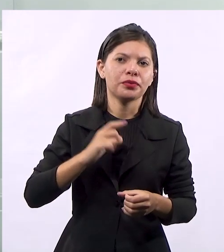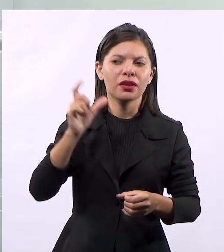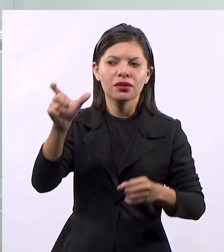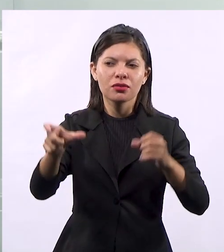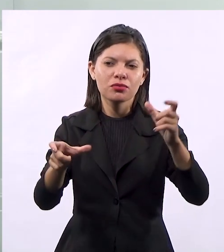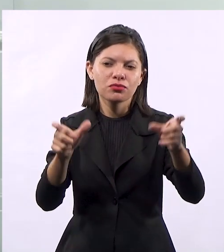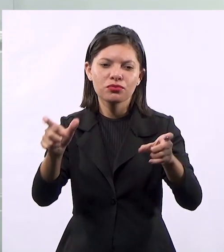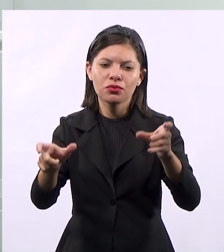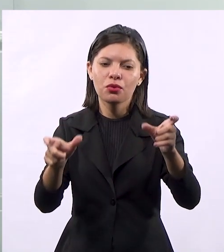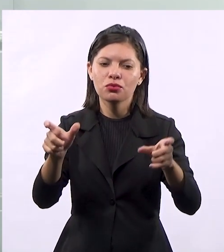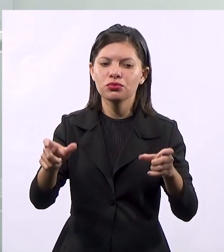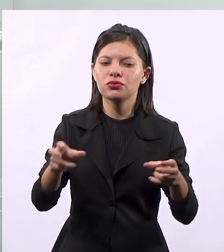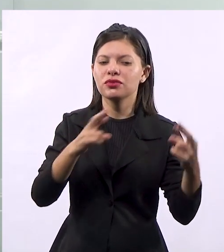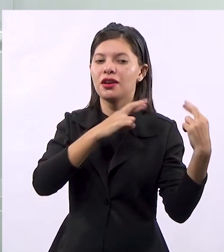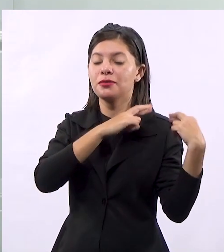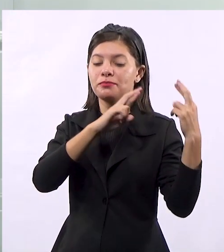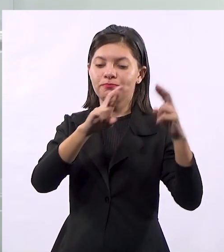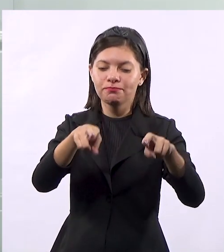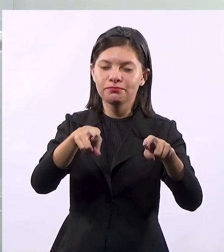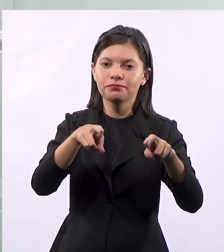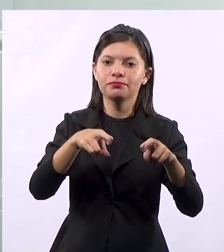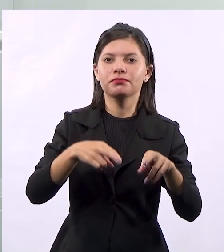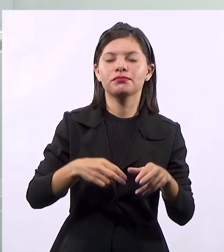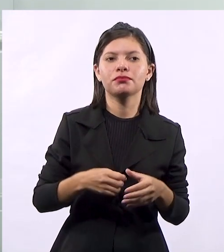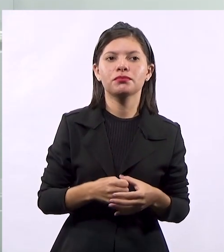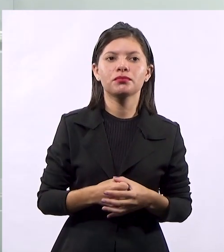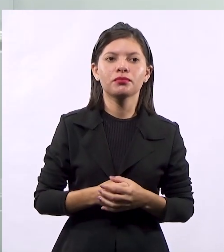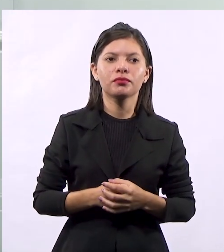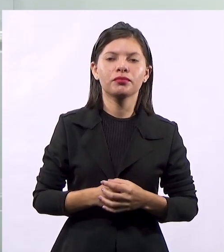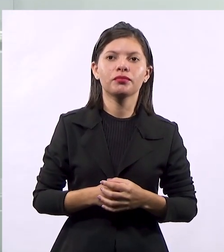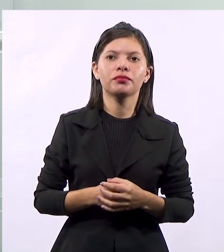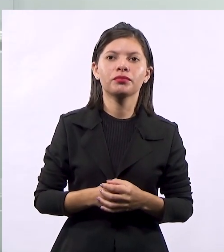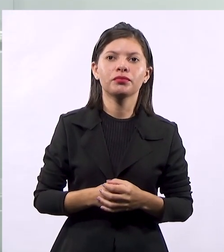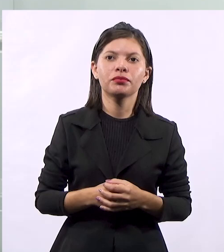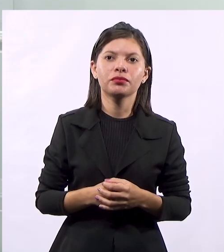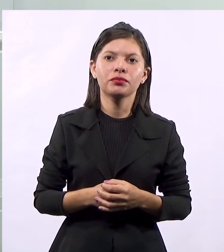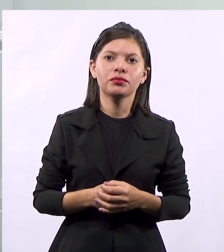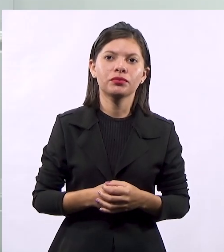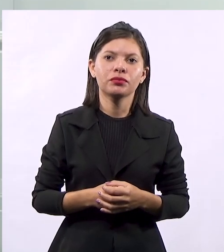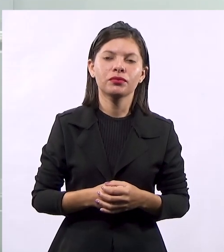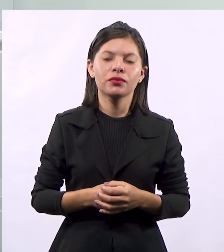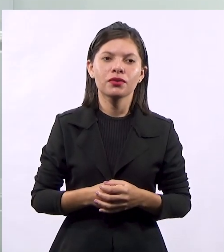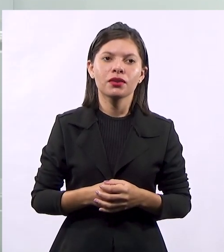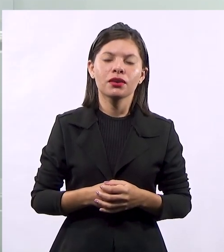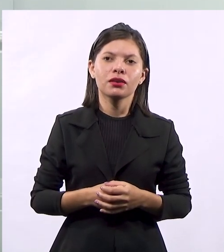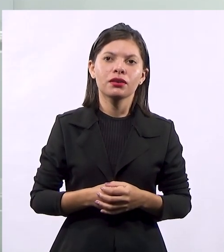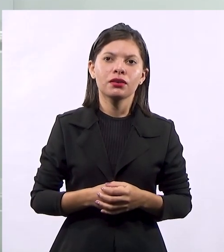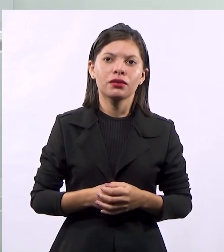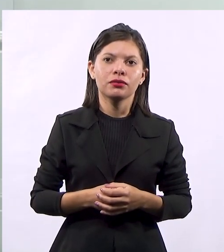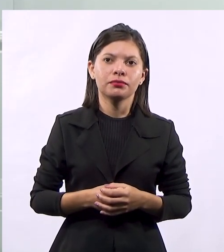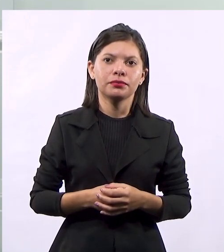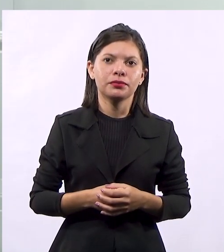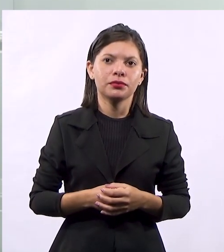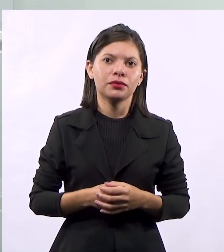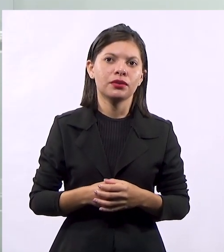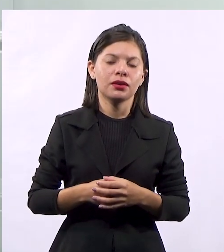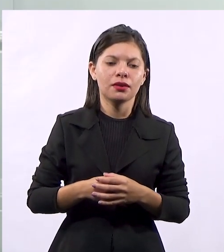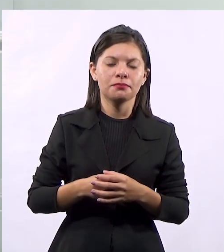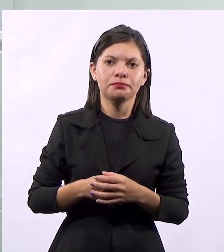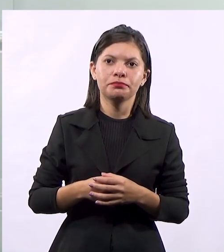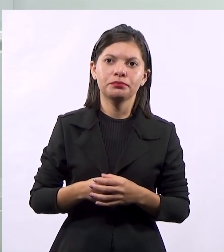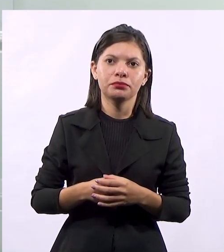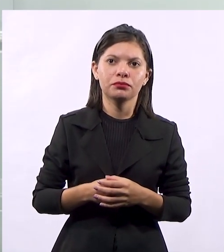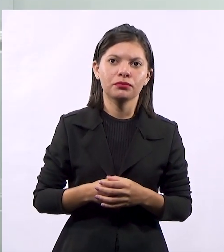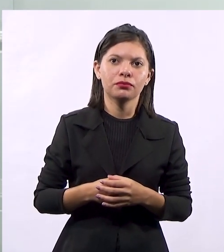comunidade. E aí esse bem valioso passa a ser considerado como direito de todos, dos indivíduos. E os